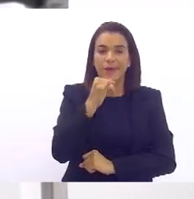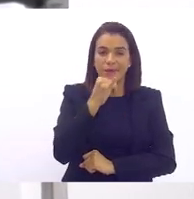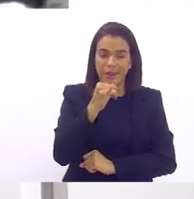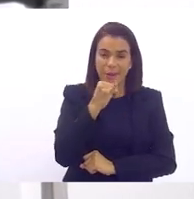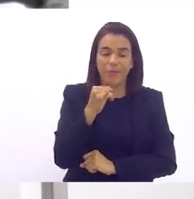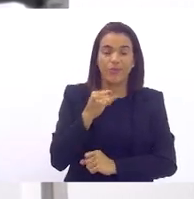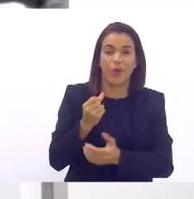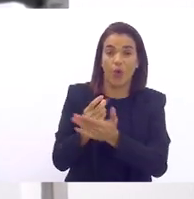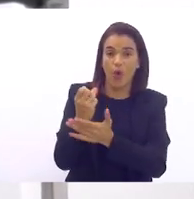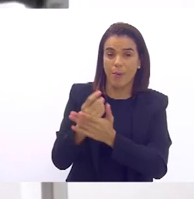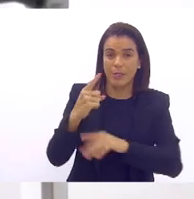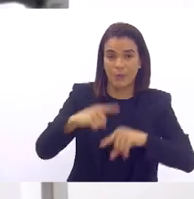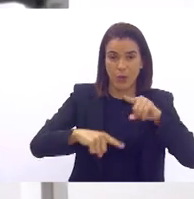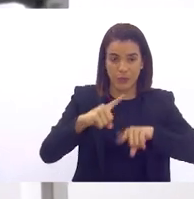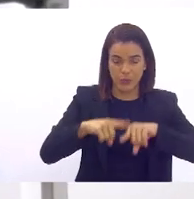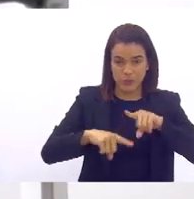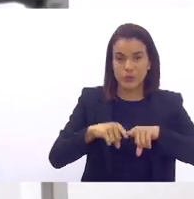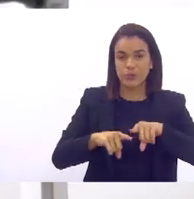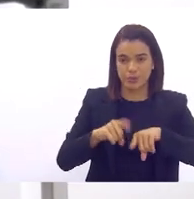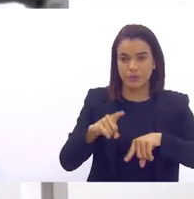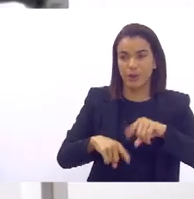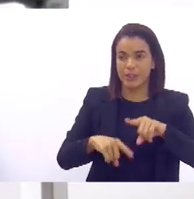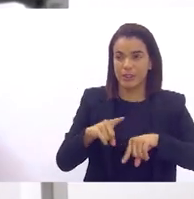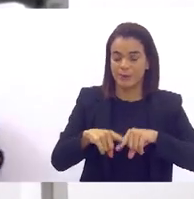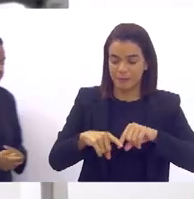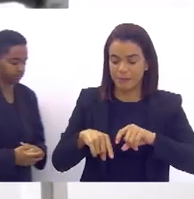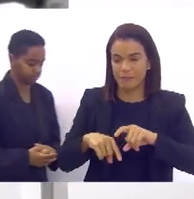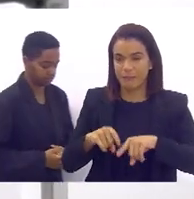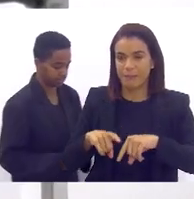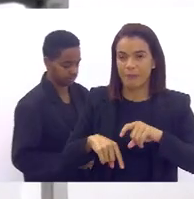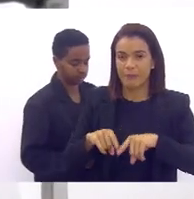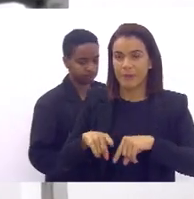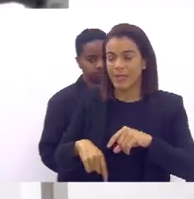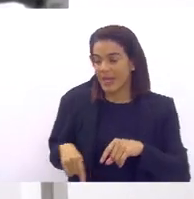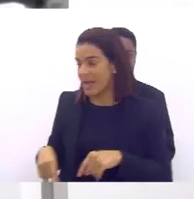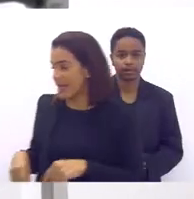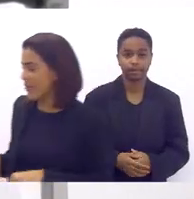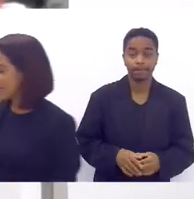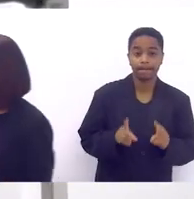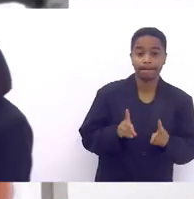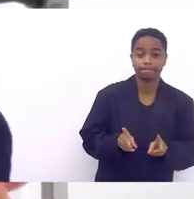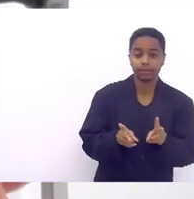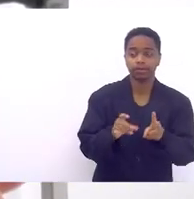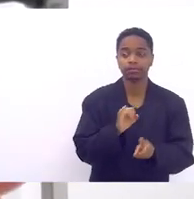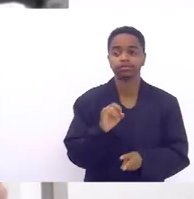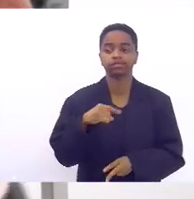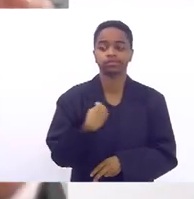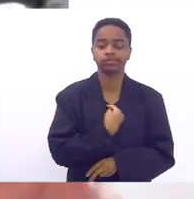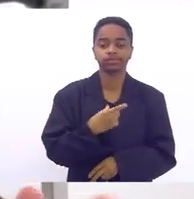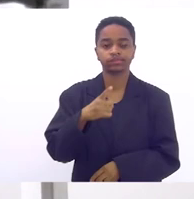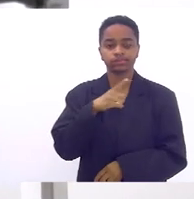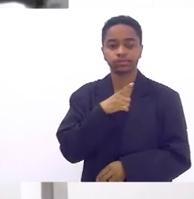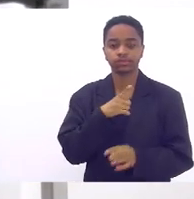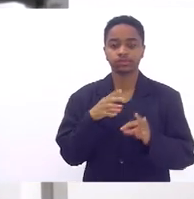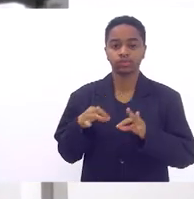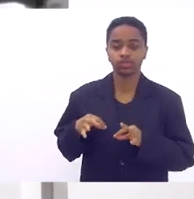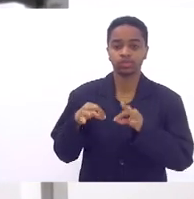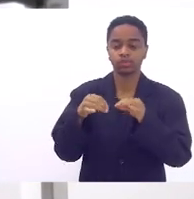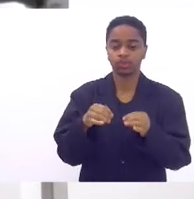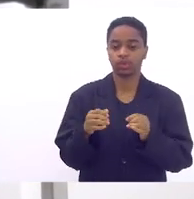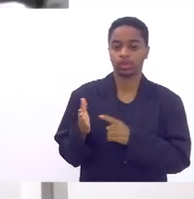importados vai ser enorme mesmo que a gente detenha toda a tecnologia o que eu quero dizer com isso é que como é que eu